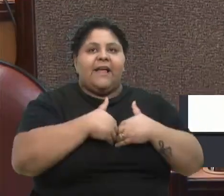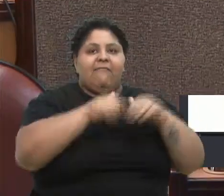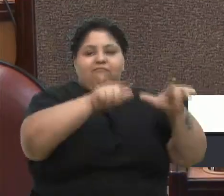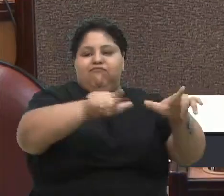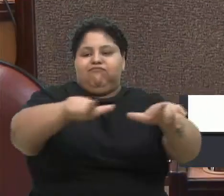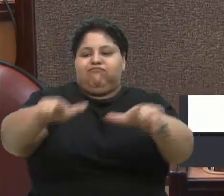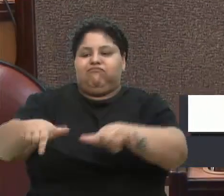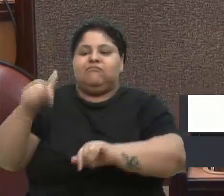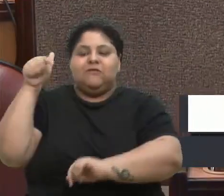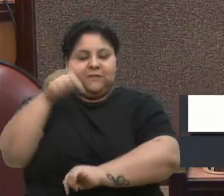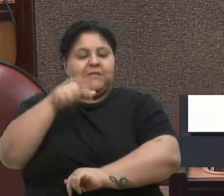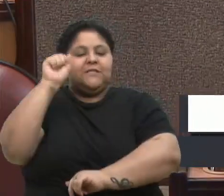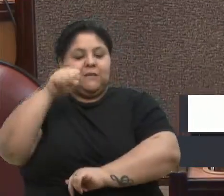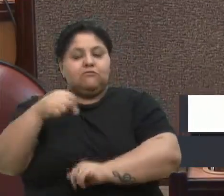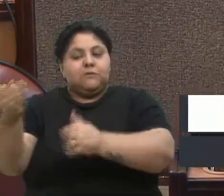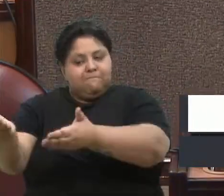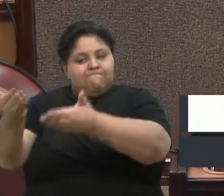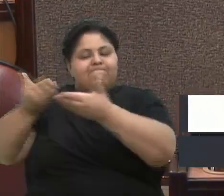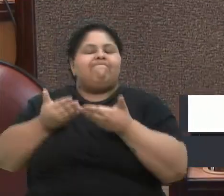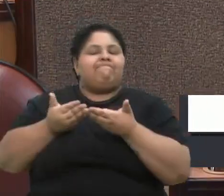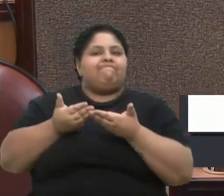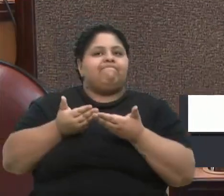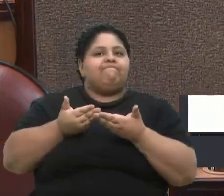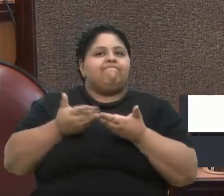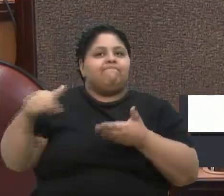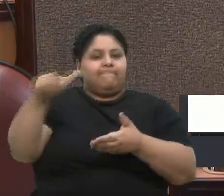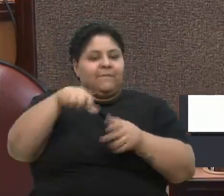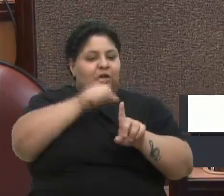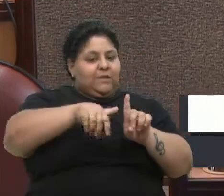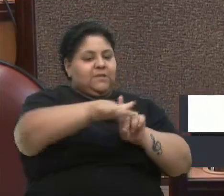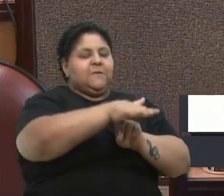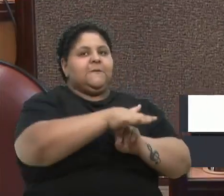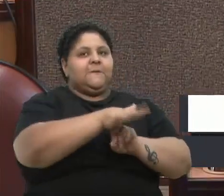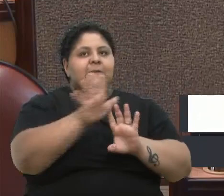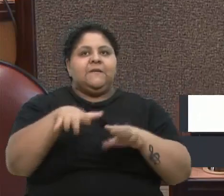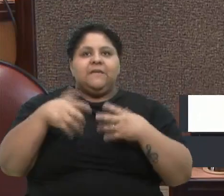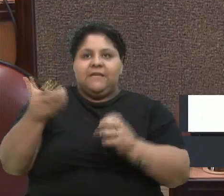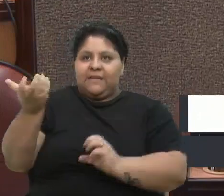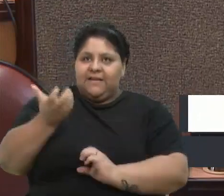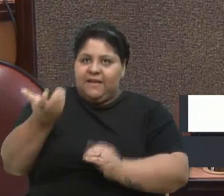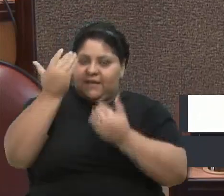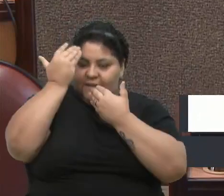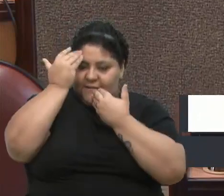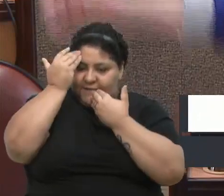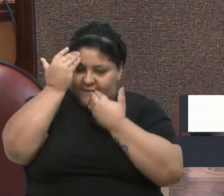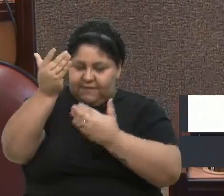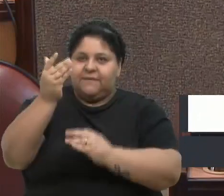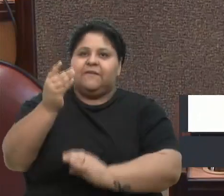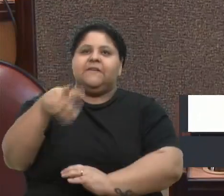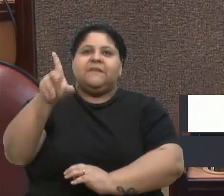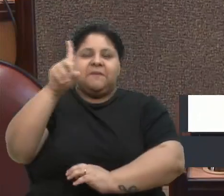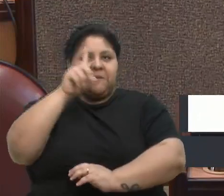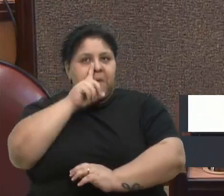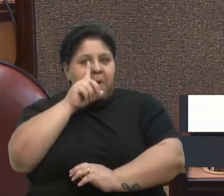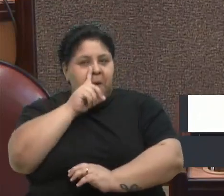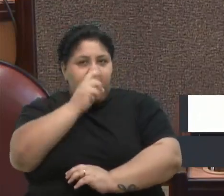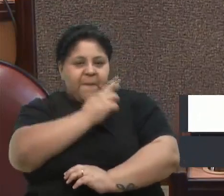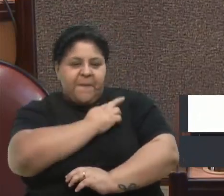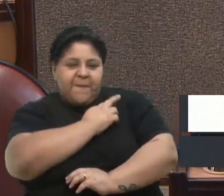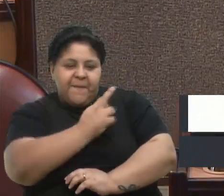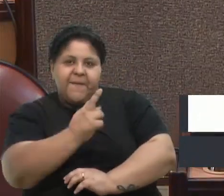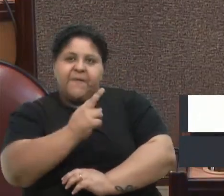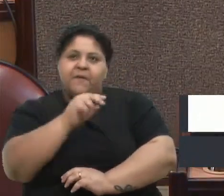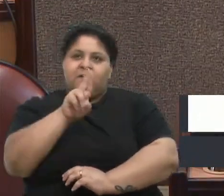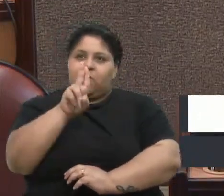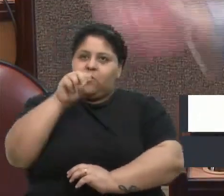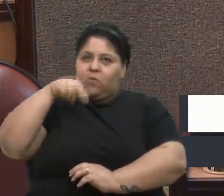E eles são, sim, muito bem-vindos na nossa sociedade. Então, eu quero agradecer as mães que estão aqui representando o Unitea.